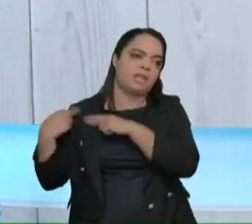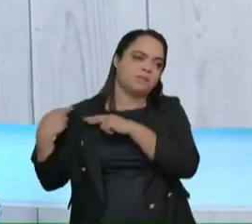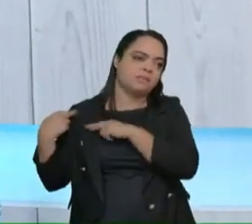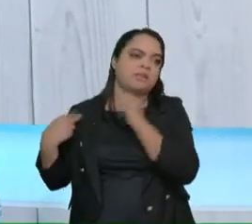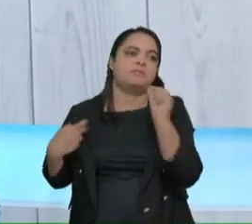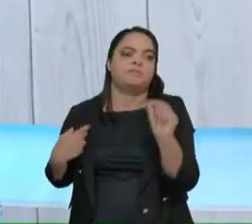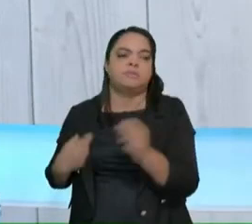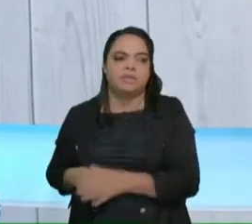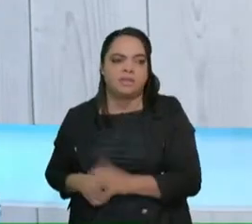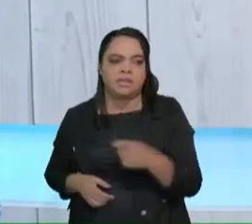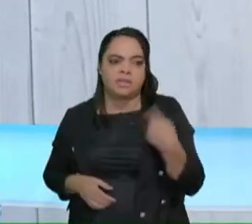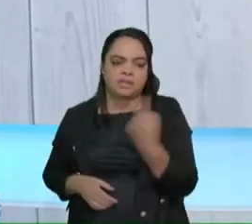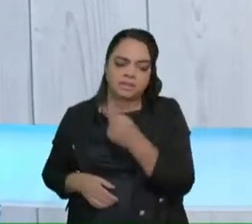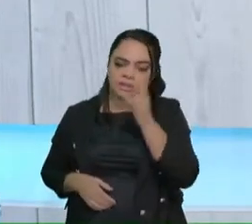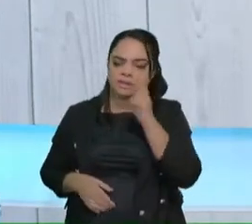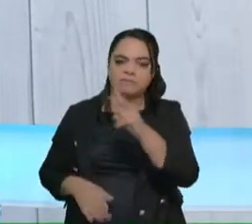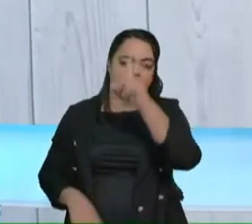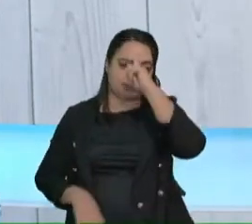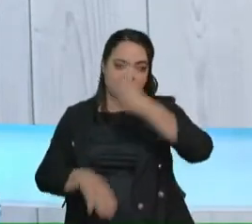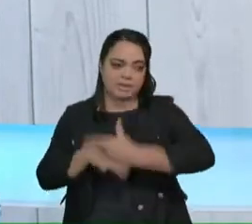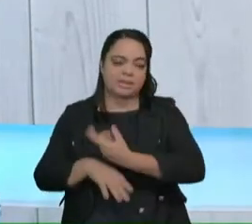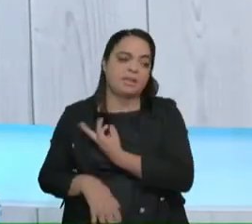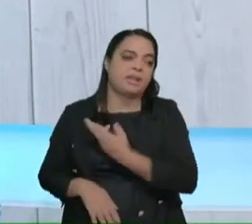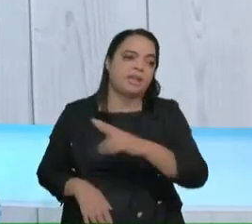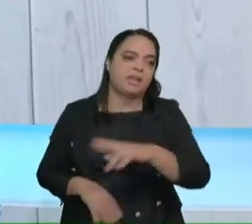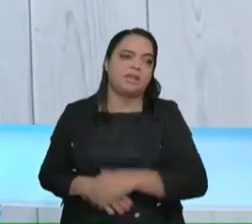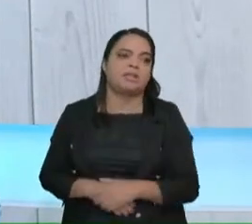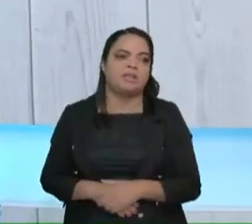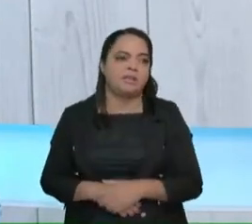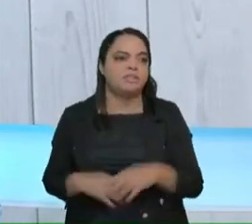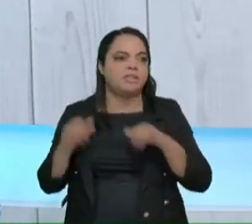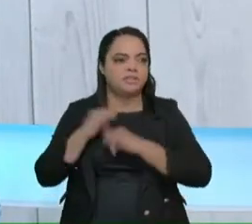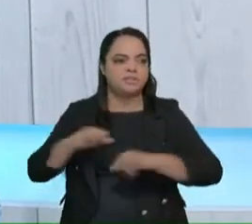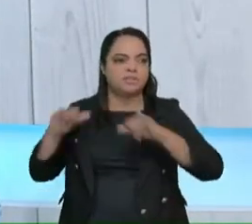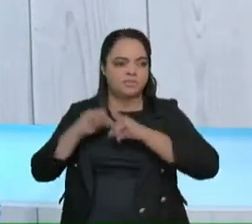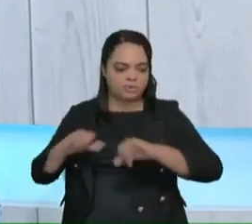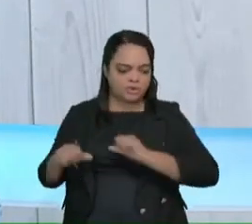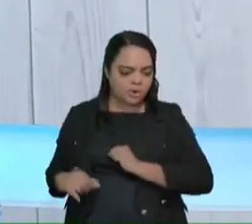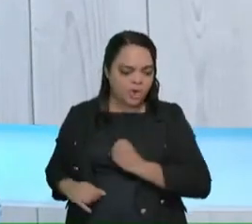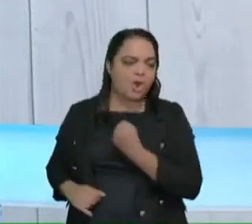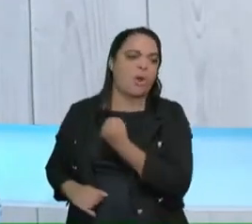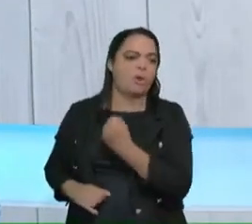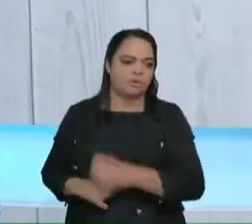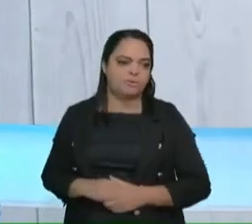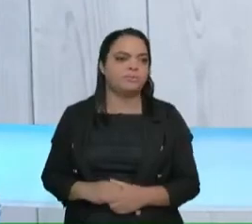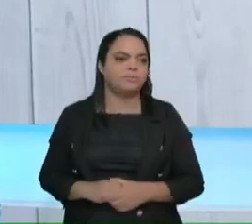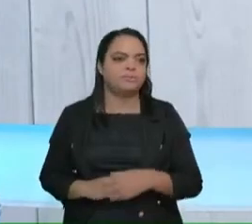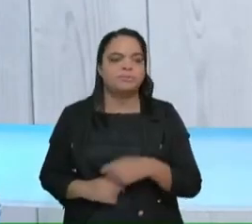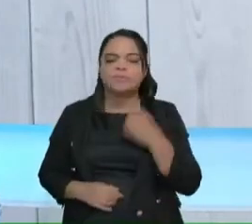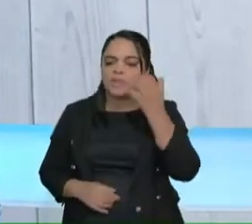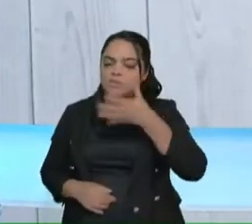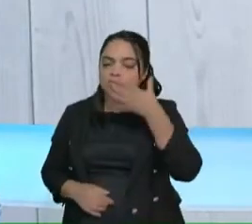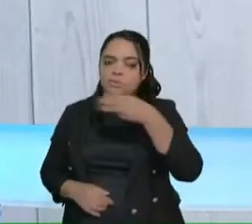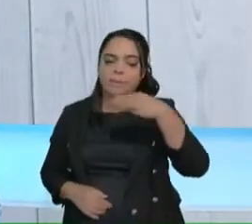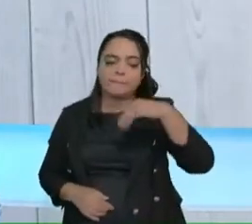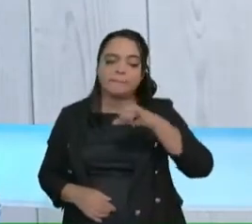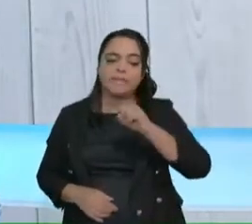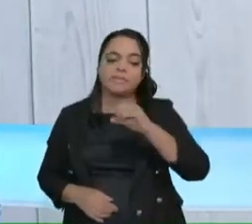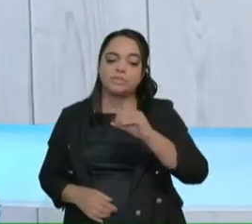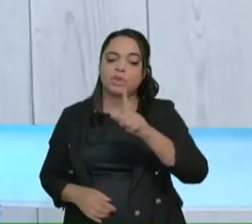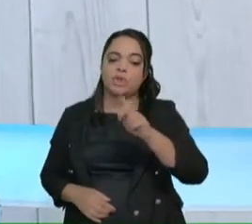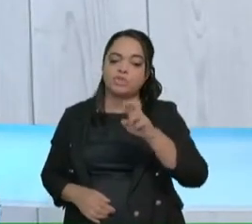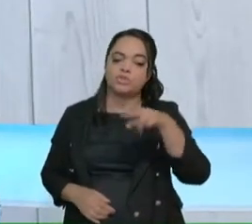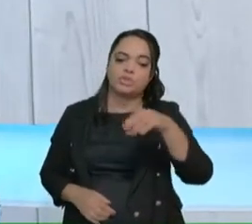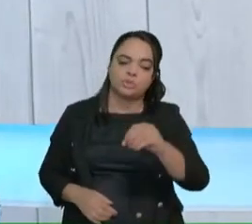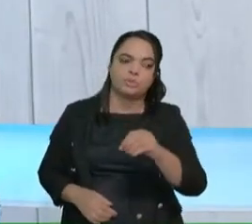por quando a gente vê líderes religiosos propagando discursos de ódio né discursos misóginos né